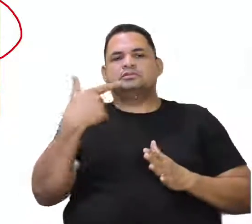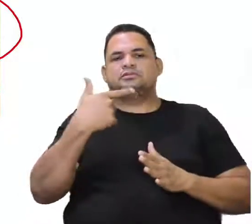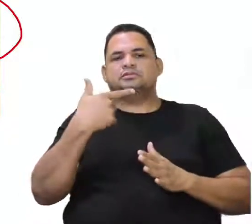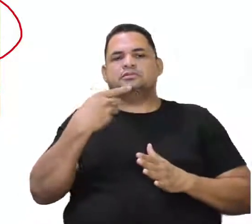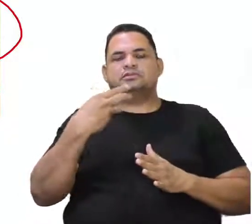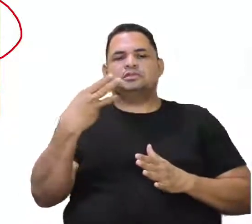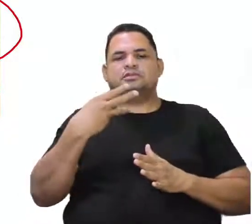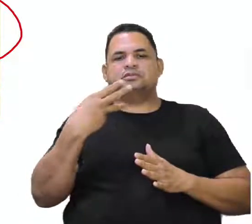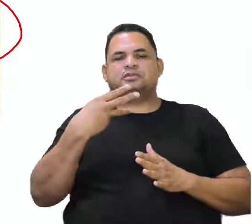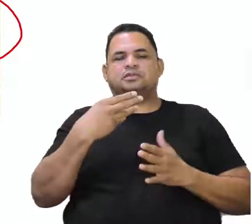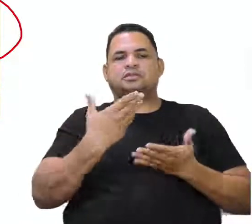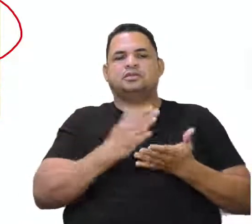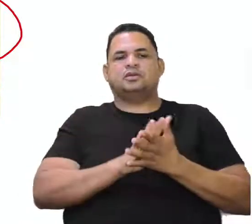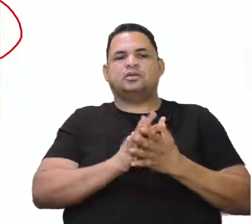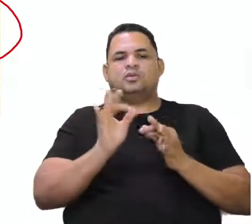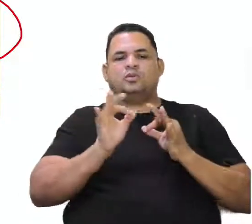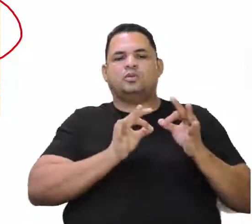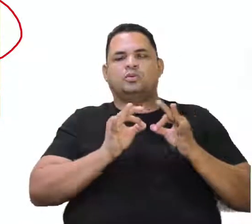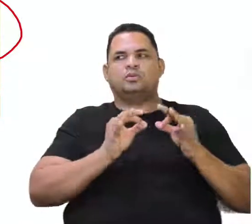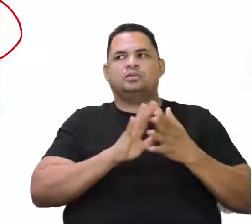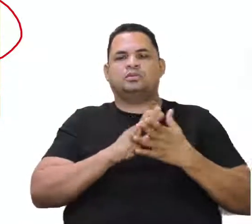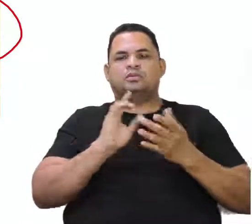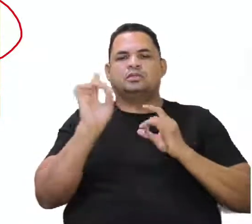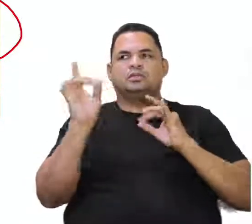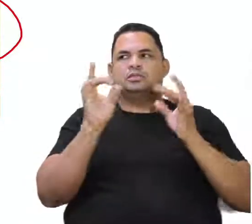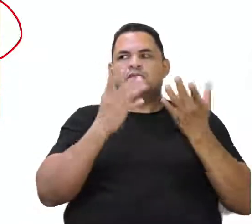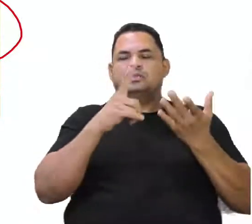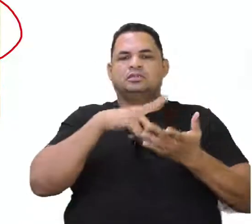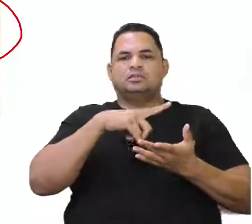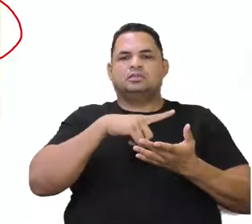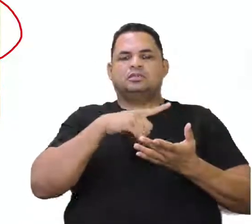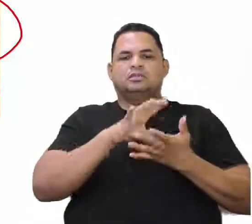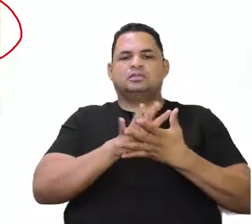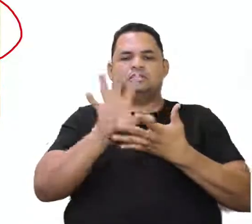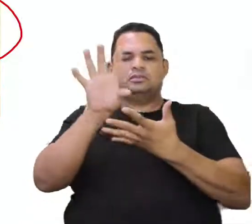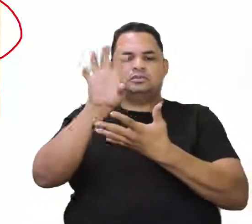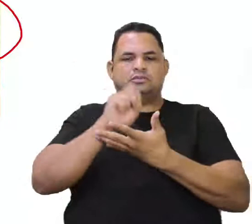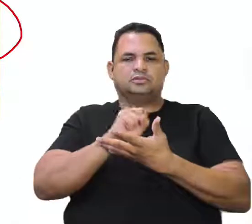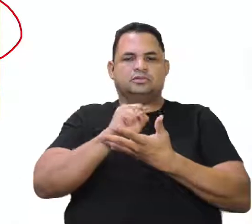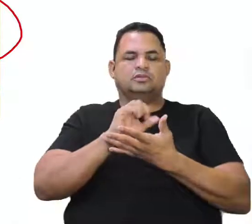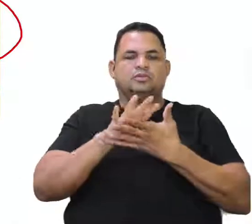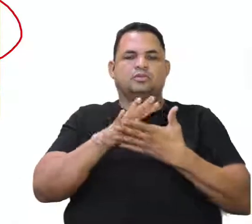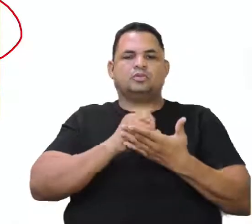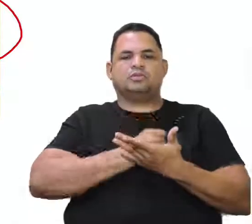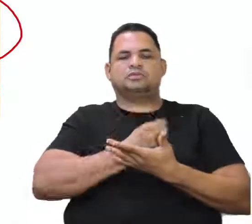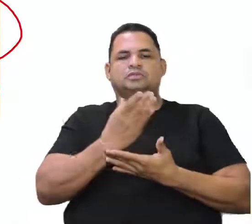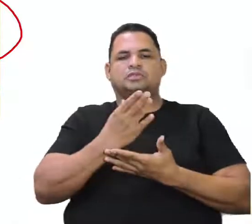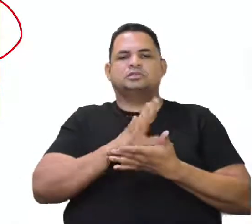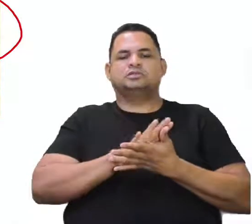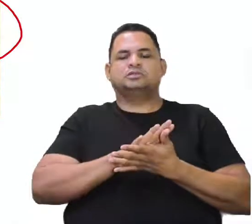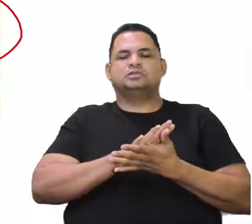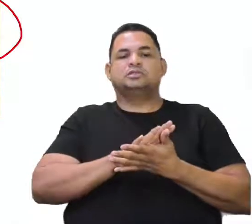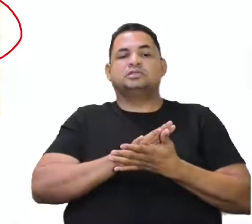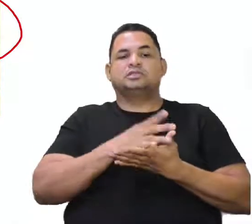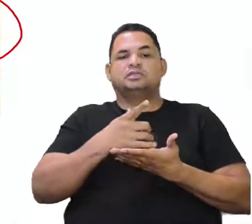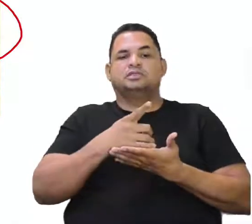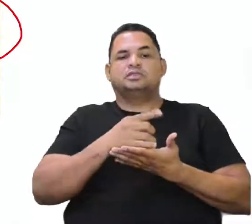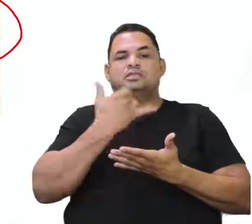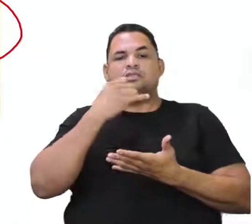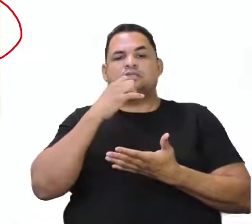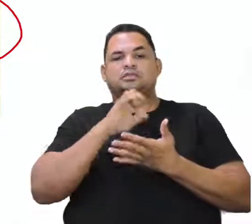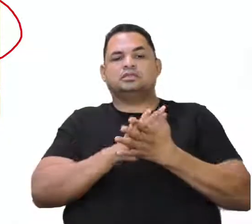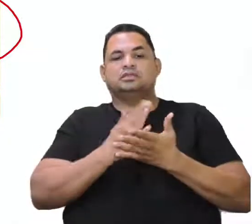consumidores de terceira ordem. Cada um deles vai receber uma quantidade de energia a partir da alimentação que eles estão